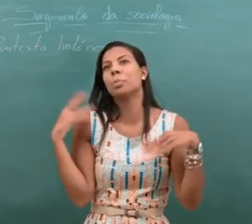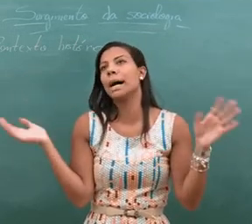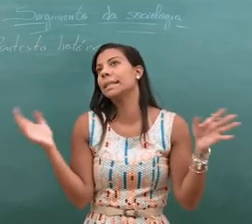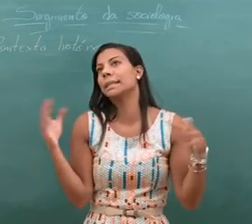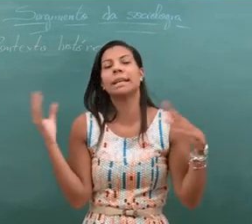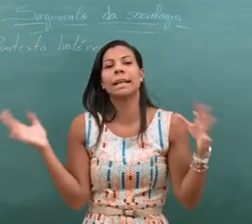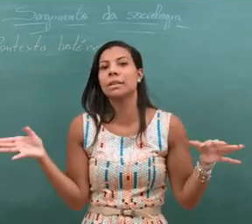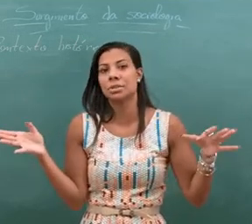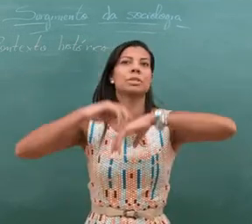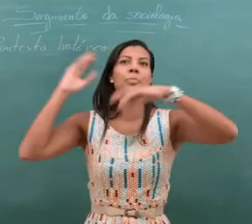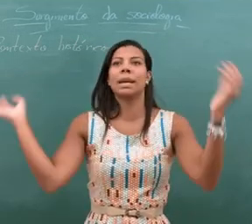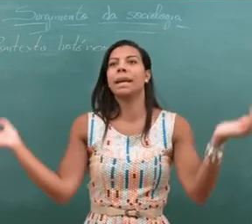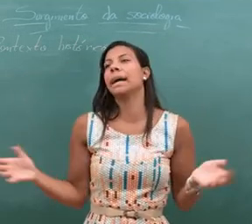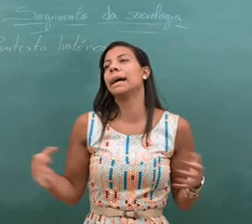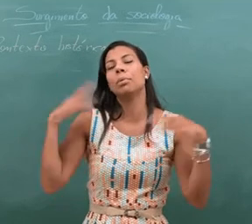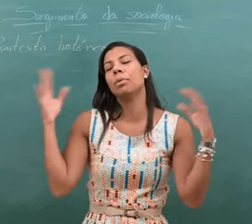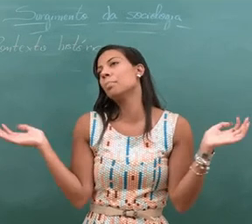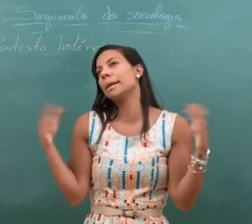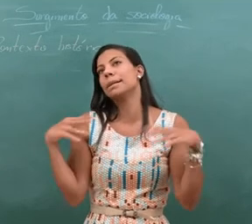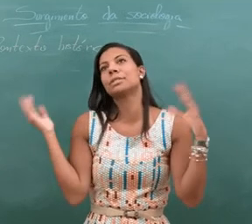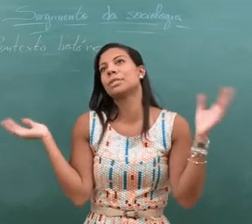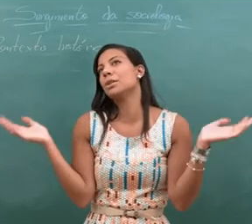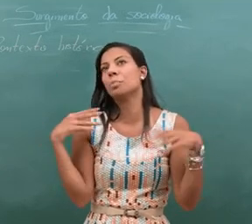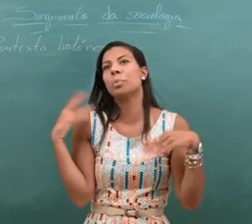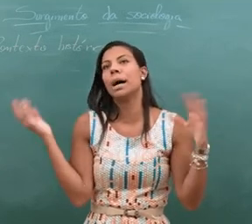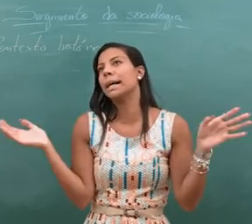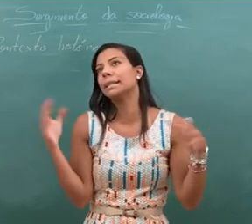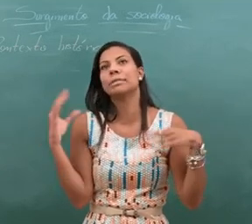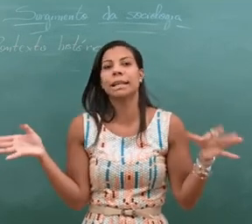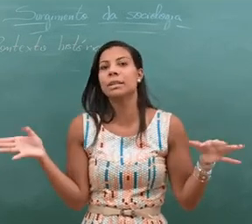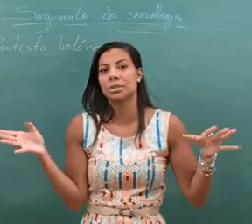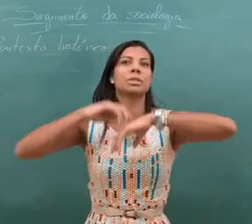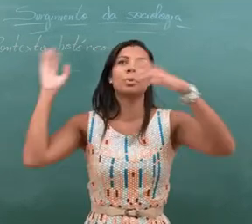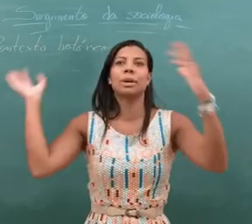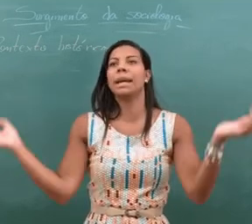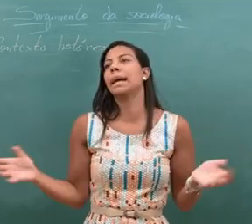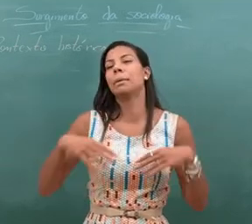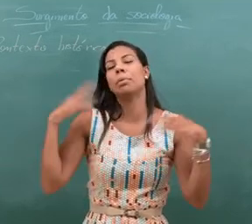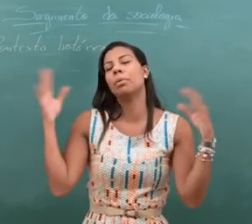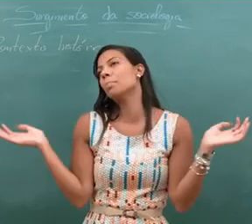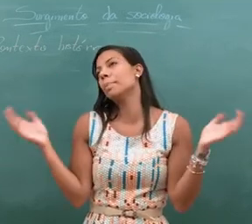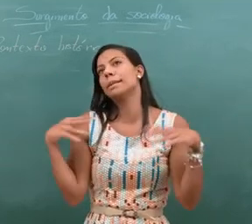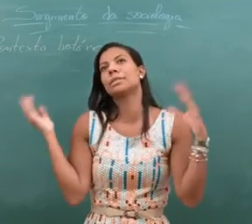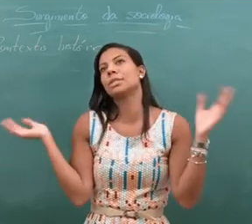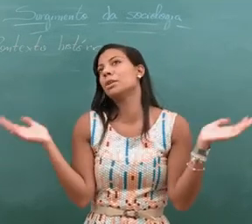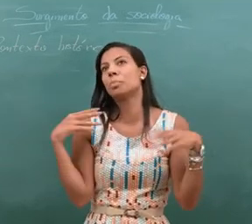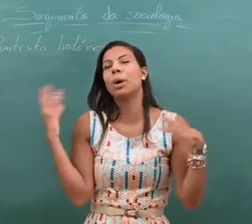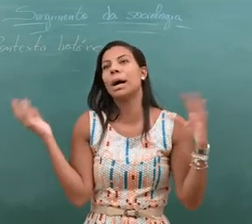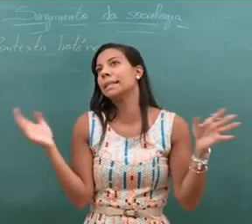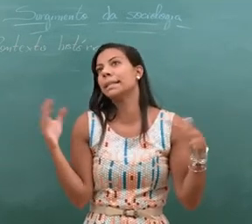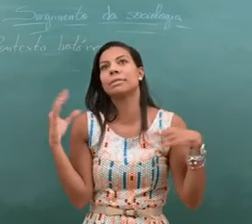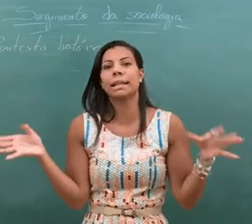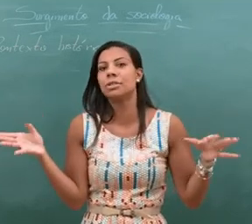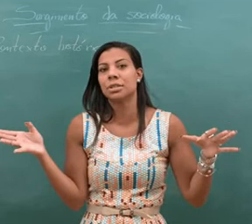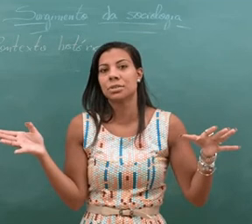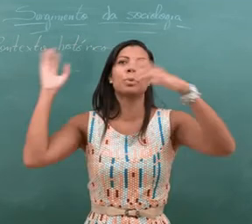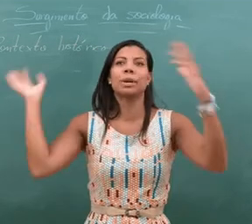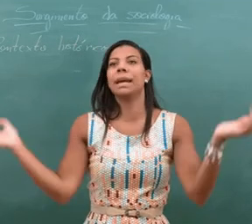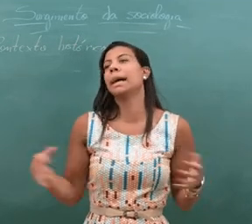a ausência de texto. Então, tem como, sim, você transmitir uma mensagem sem utilizar